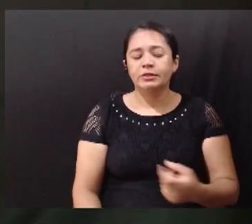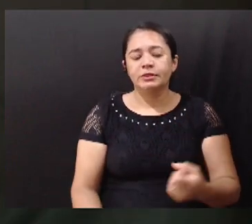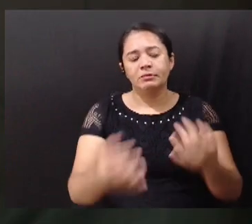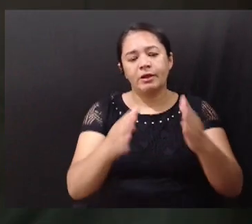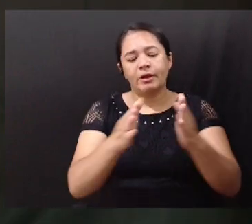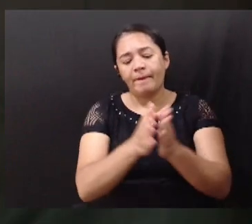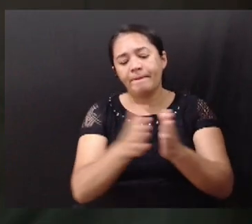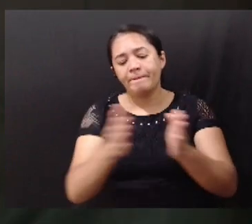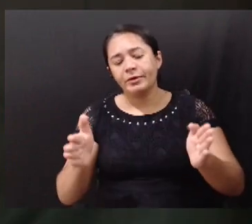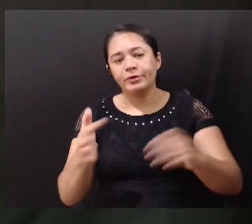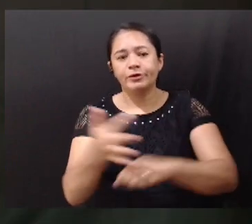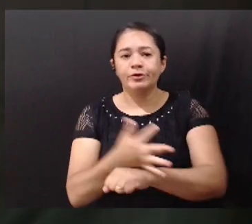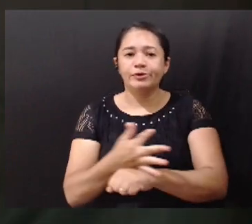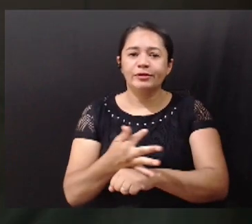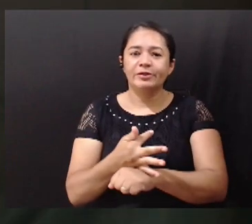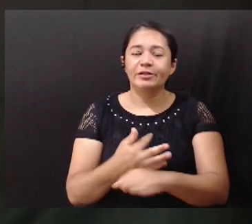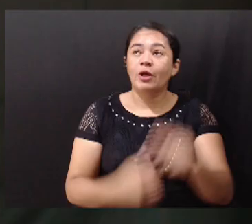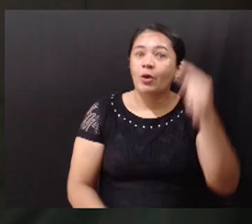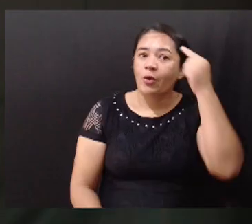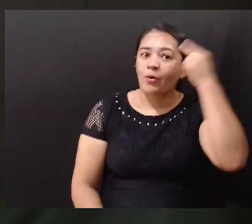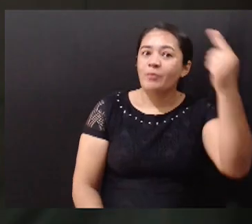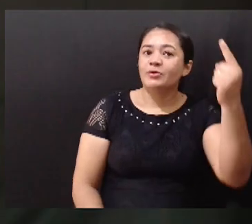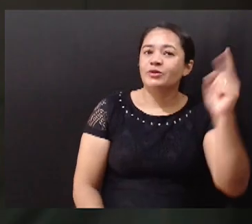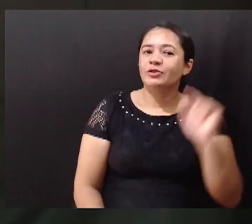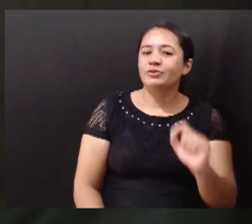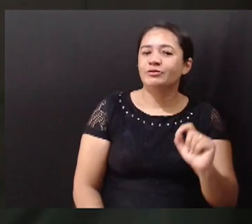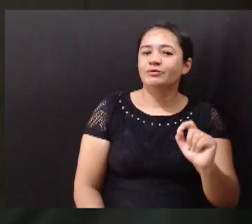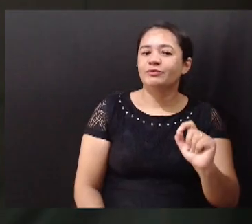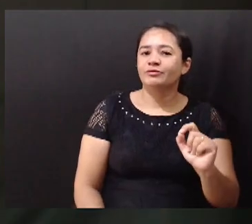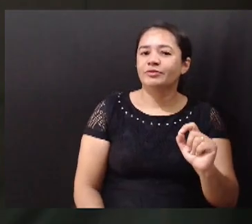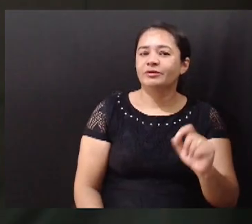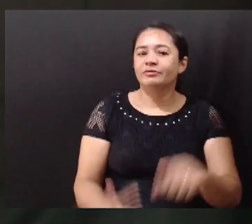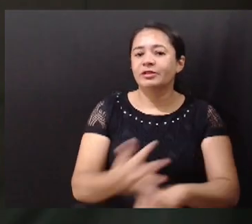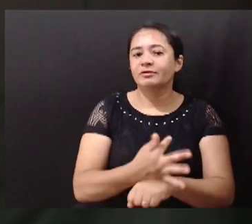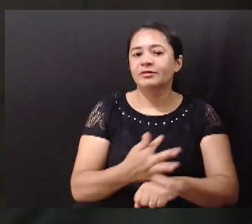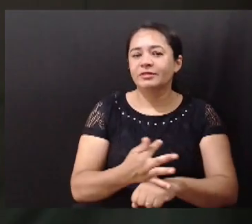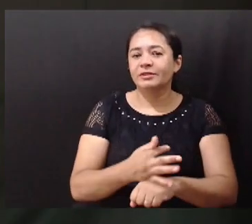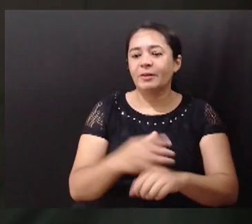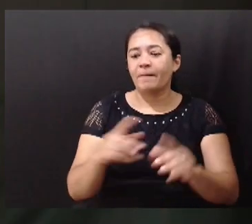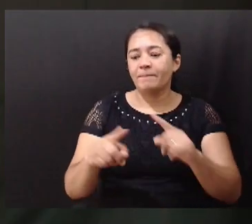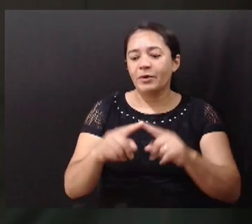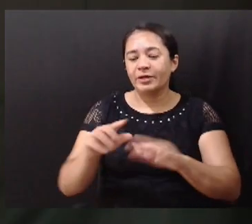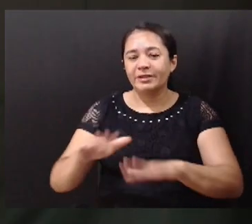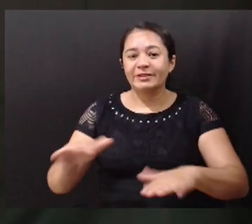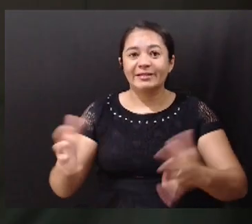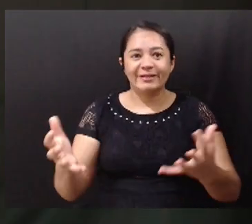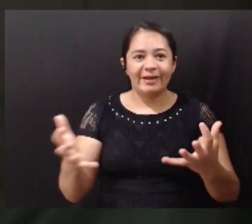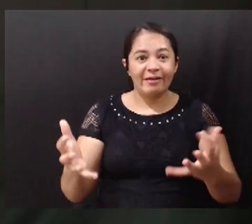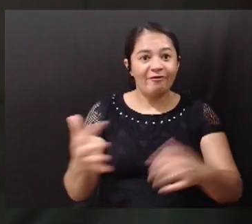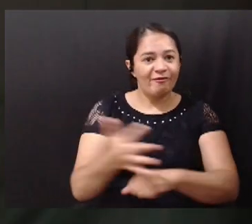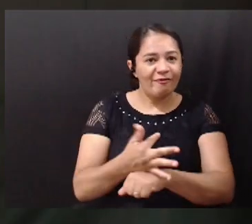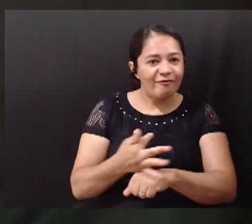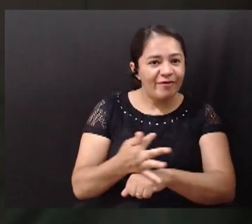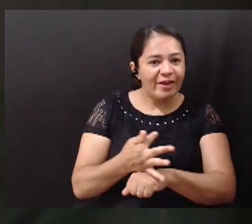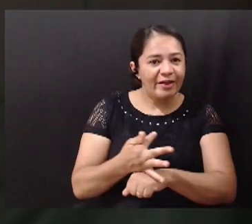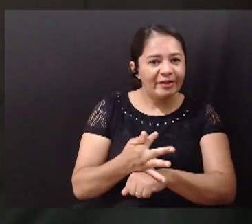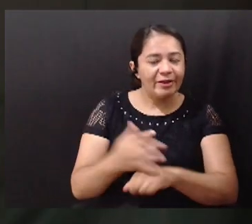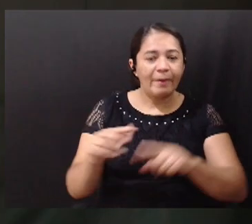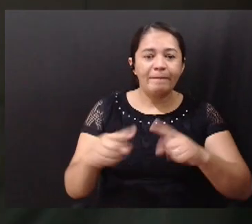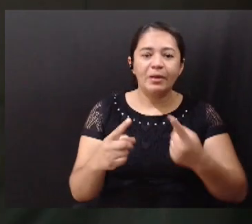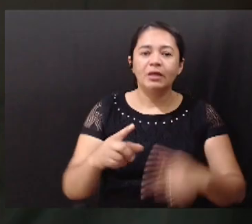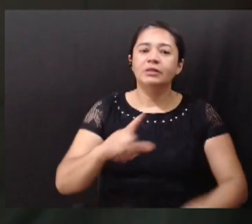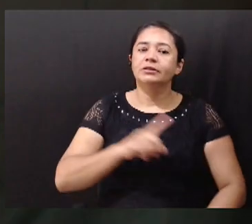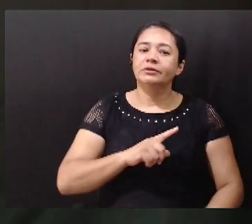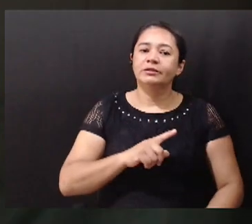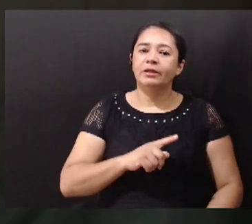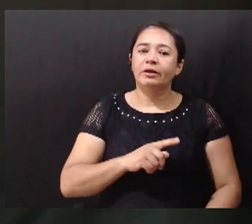a ideia das férias, a idealização das crianças por essas férias, né? Mas tem a realidade dos pais.